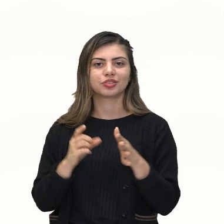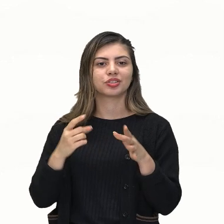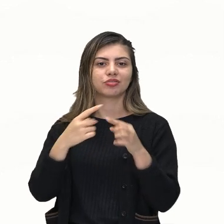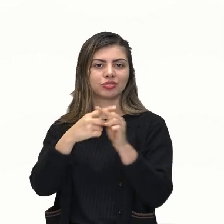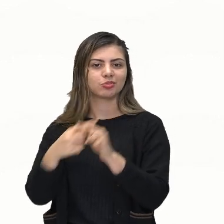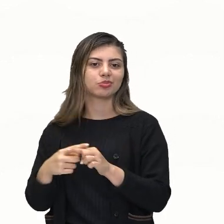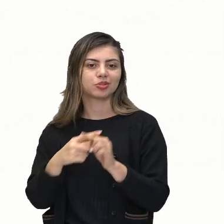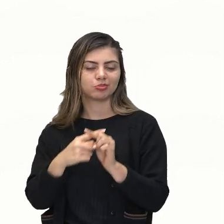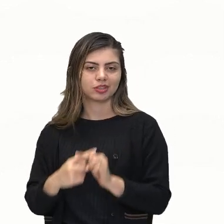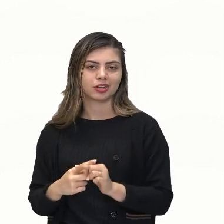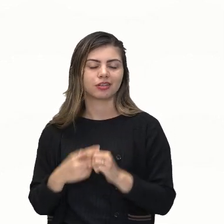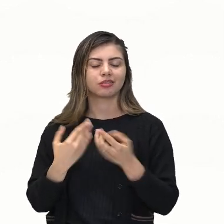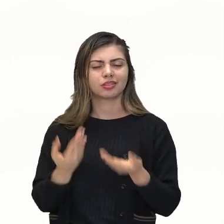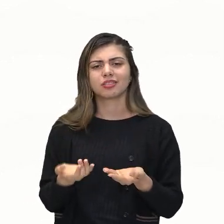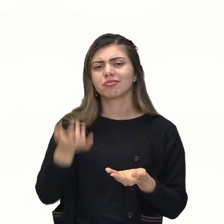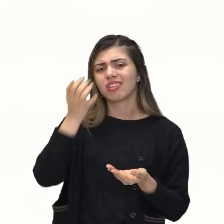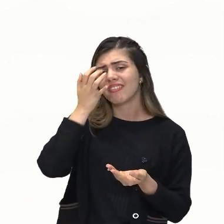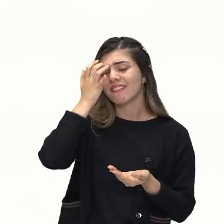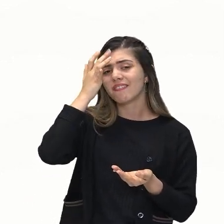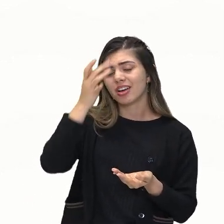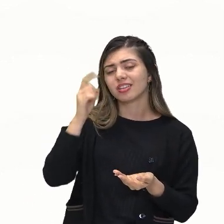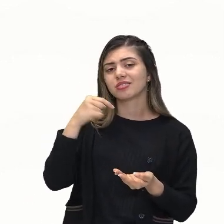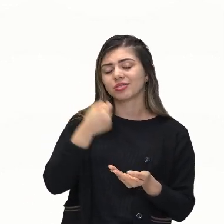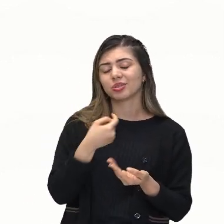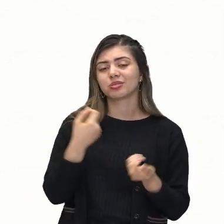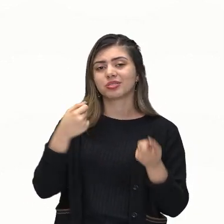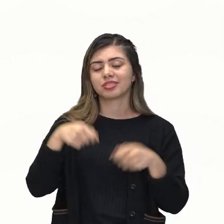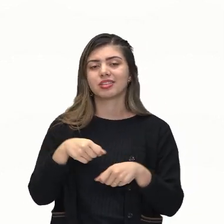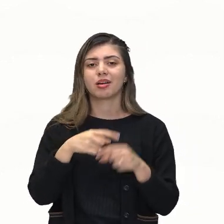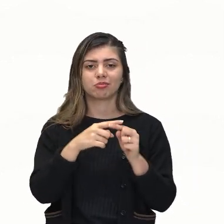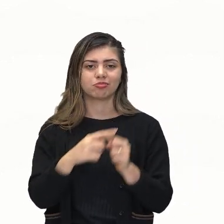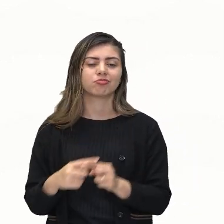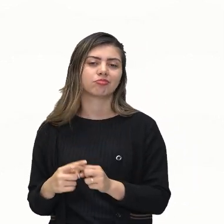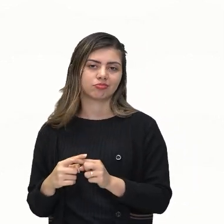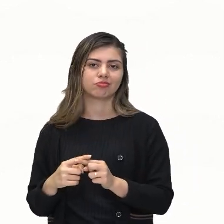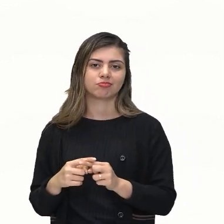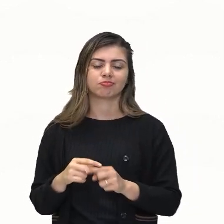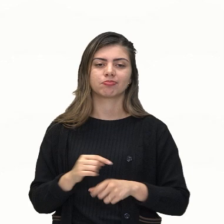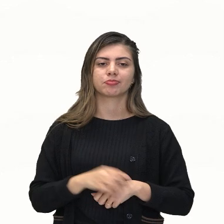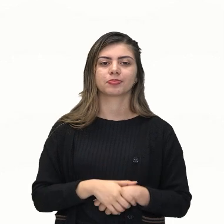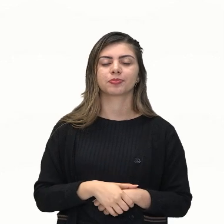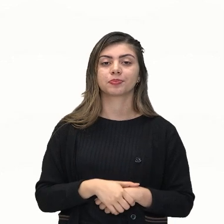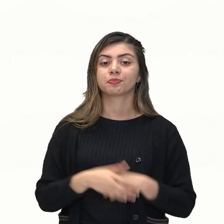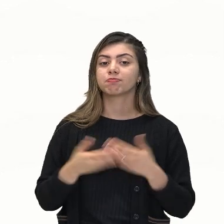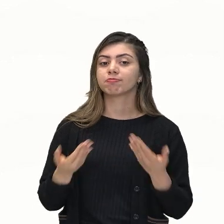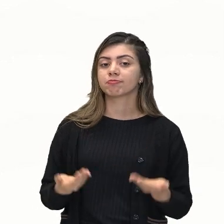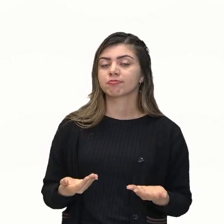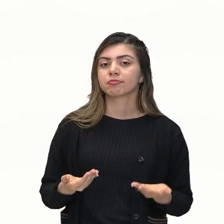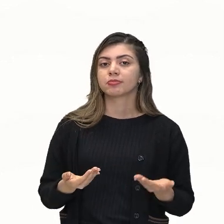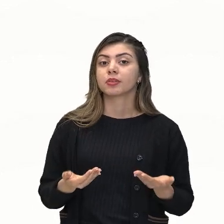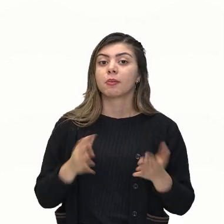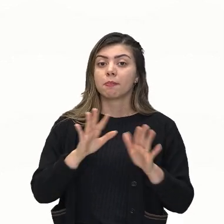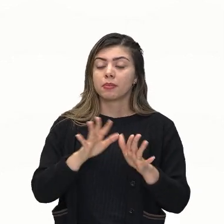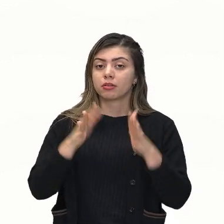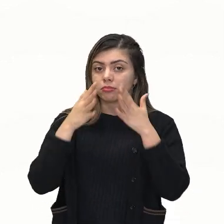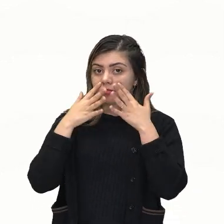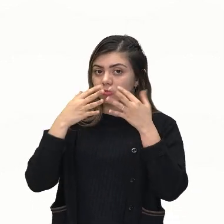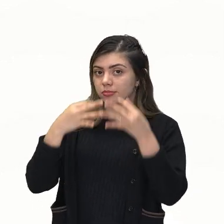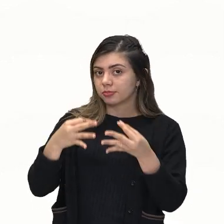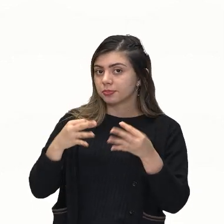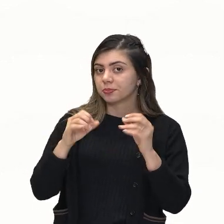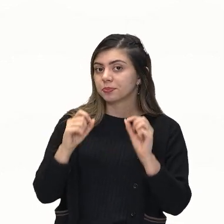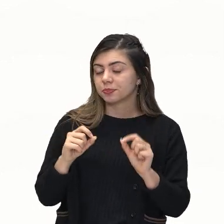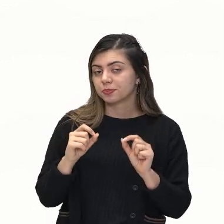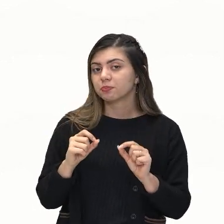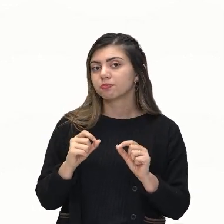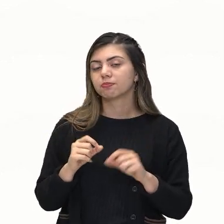multiplicação, o que tornará mais fácil quando a gente for multiplicar em diagonal. Agora, atenção, cuidado.